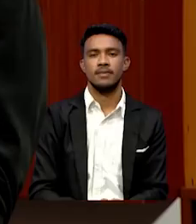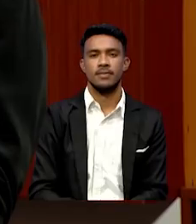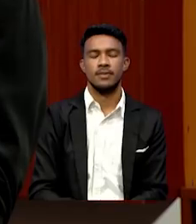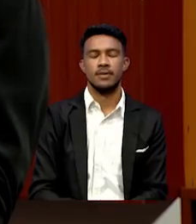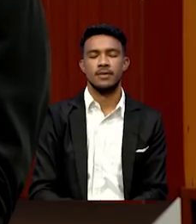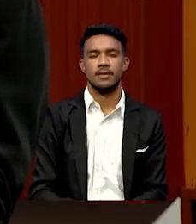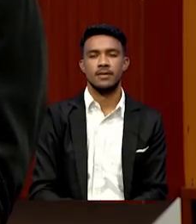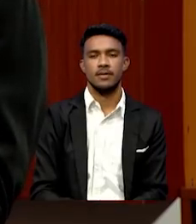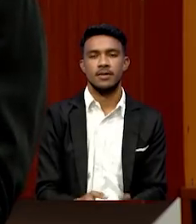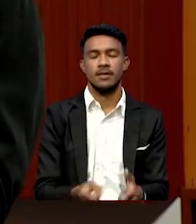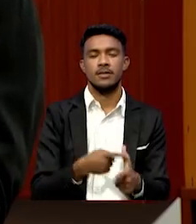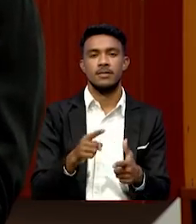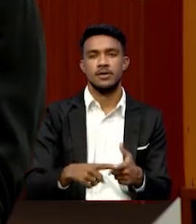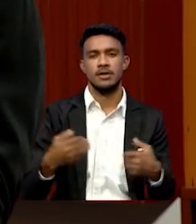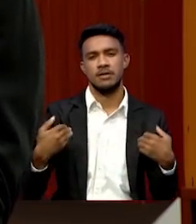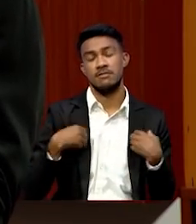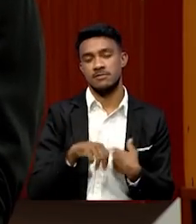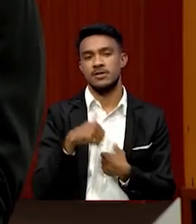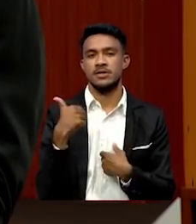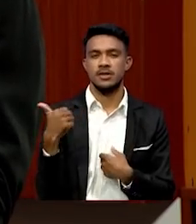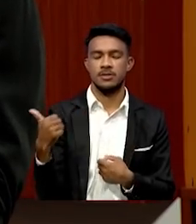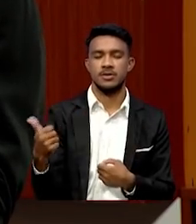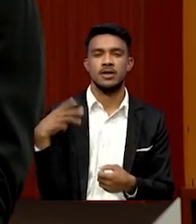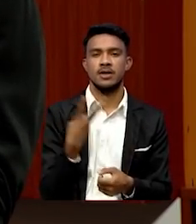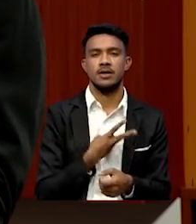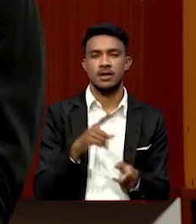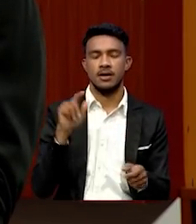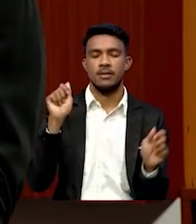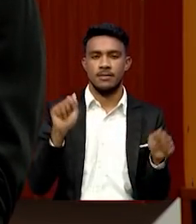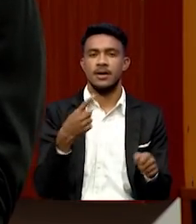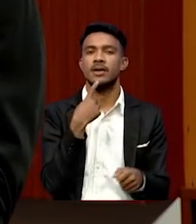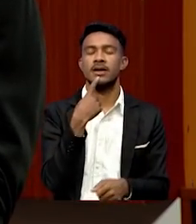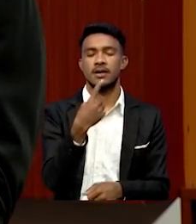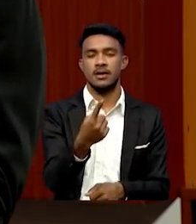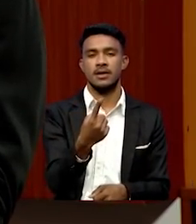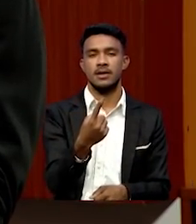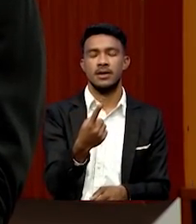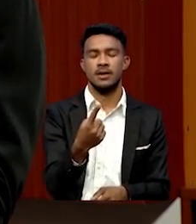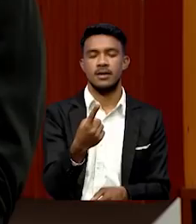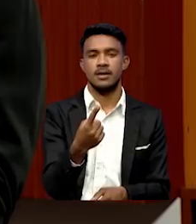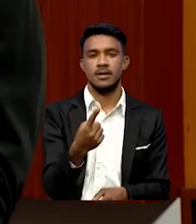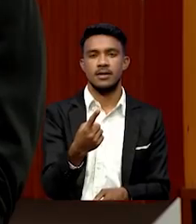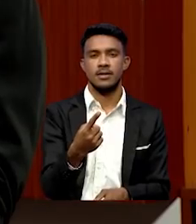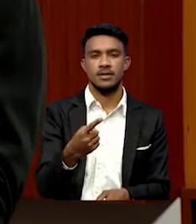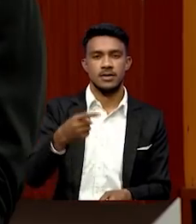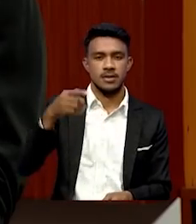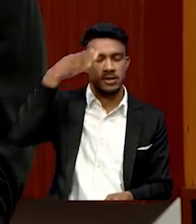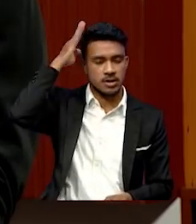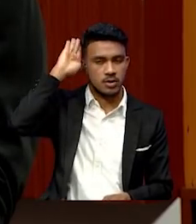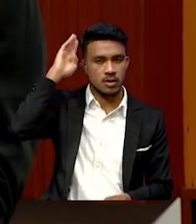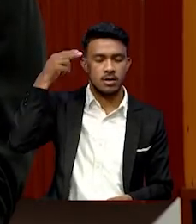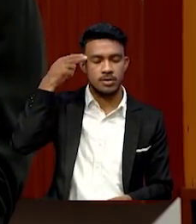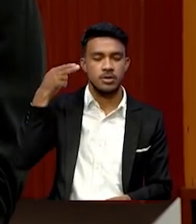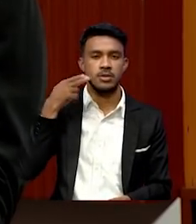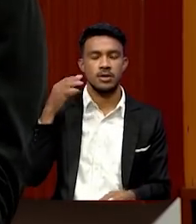E a parte selo com nós, e também a tete, o senhor Ramos Horta, lá hoje